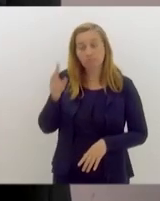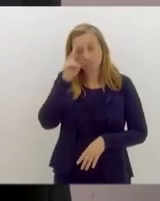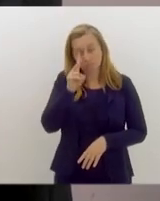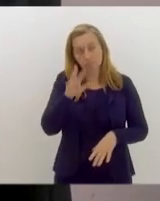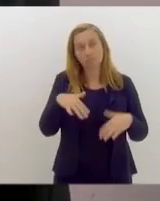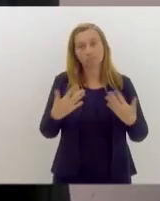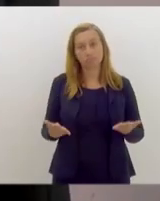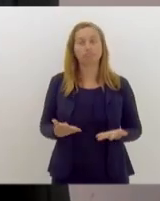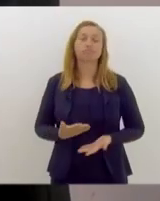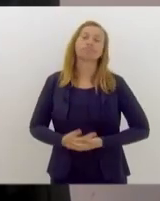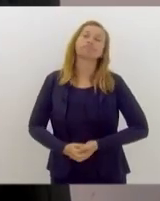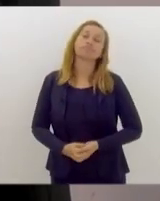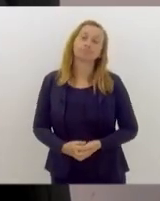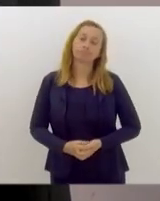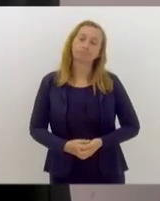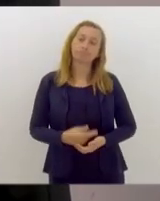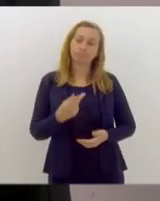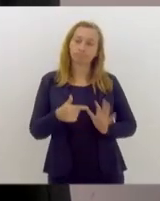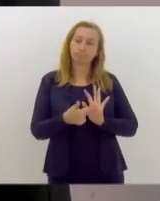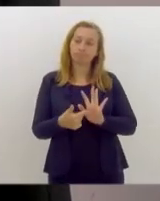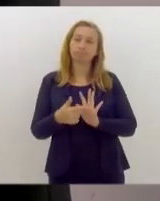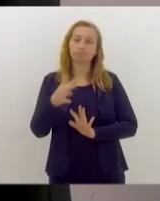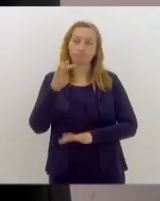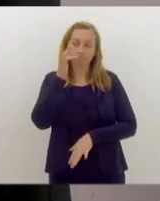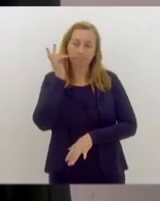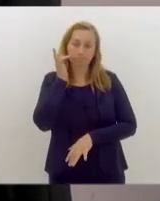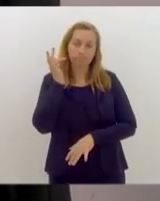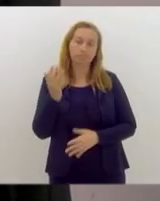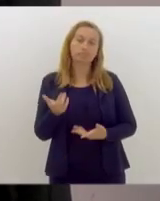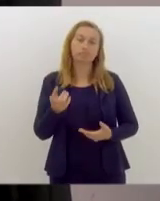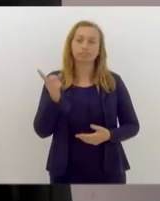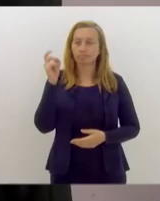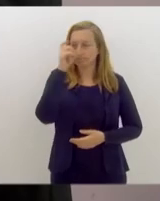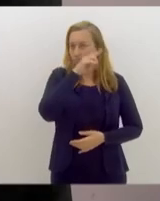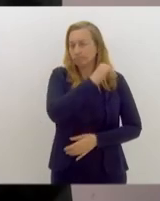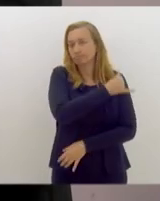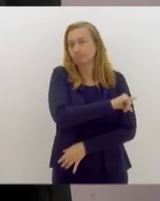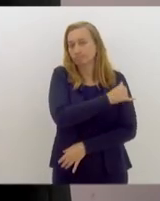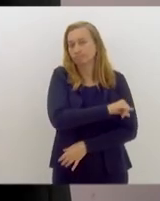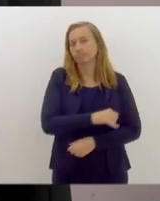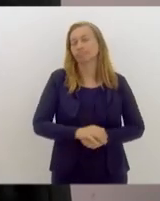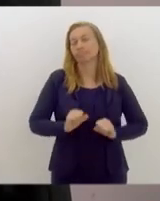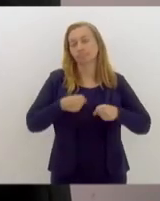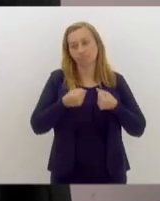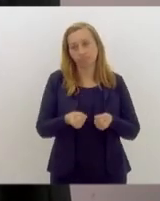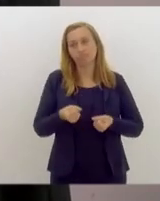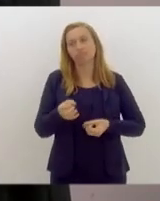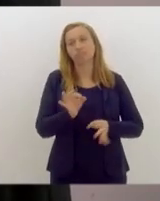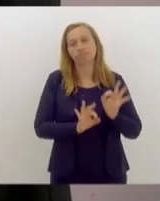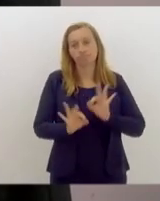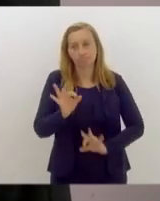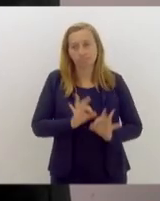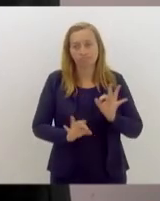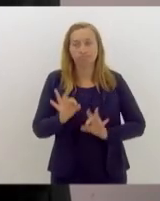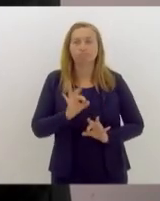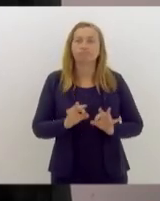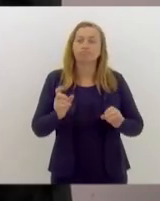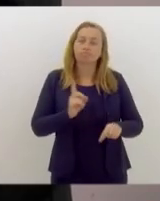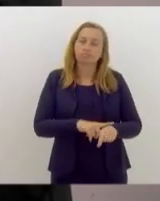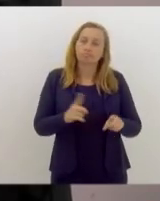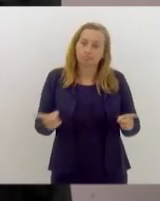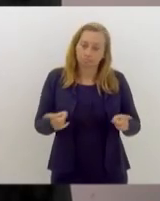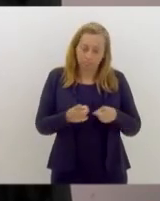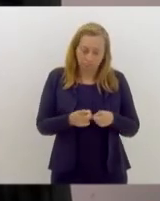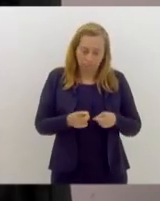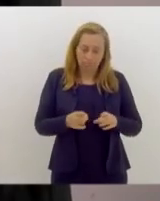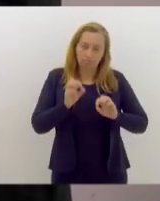Então, acho que se revela, Flávio, o contexto complexo no Rio de Janeiro, desse esforço de planejar, no médio prazo,